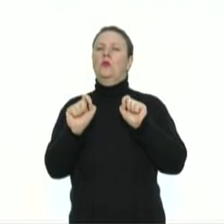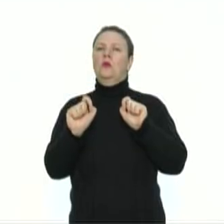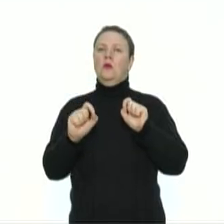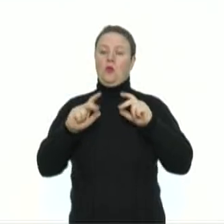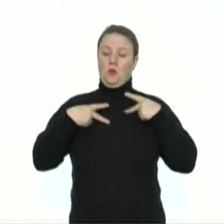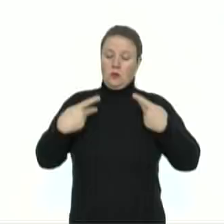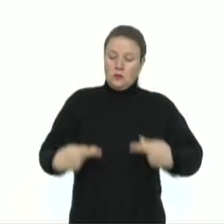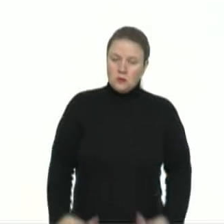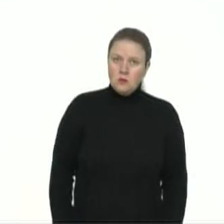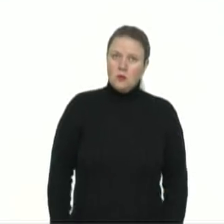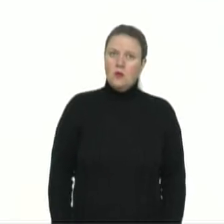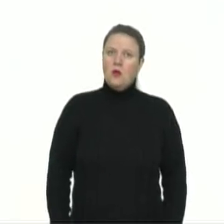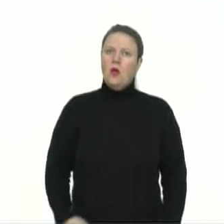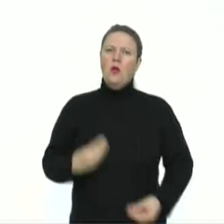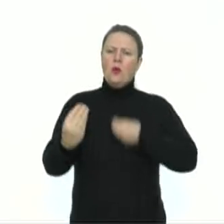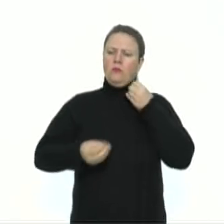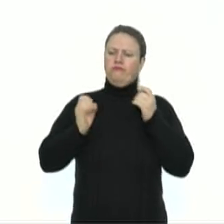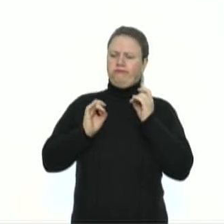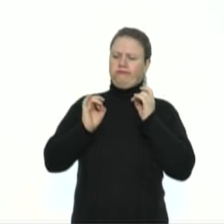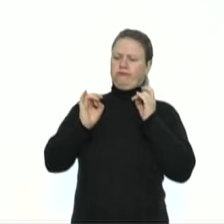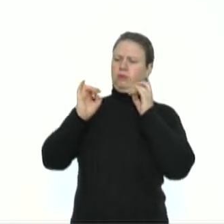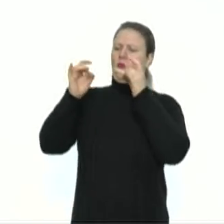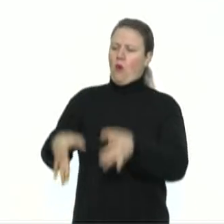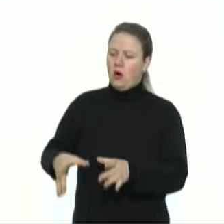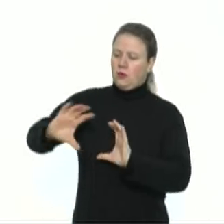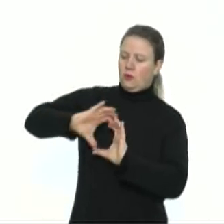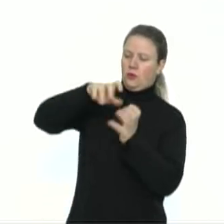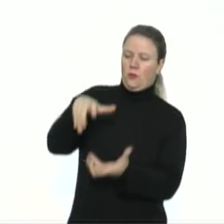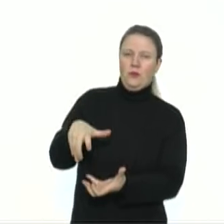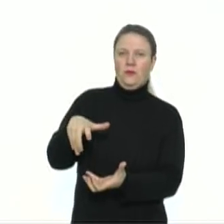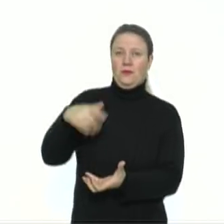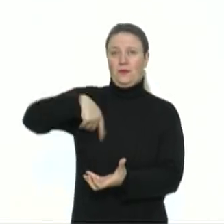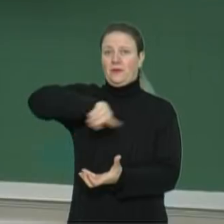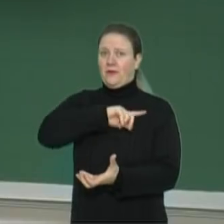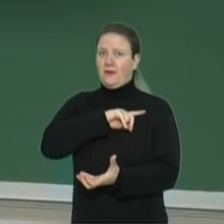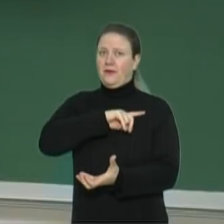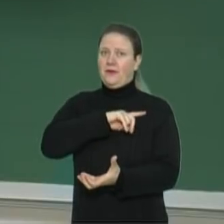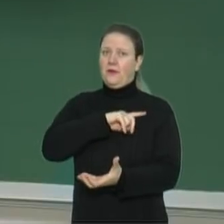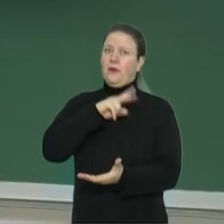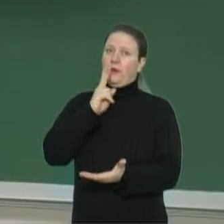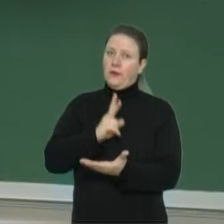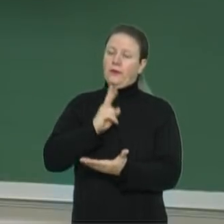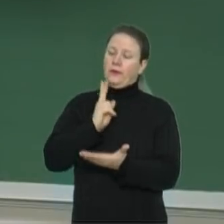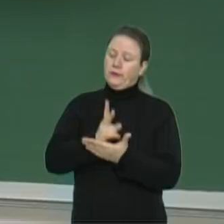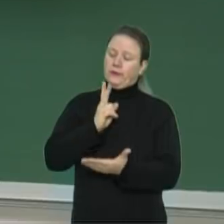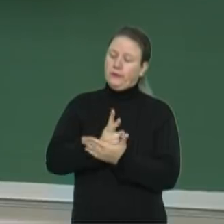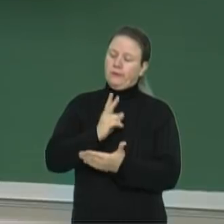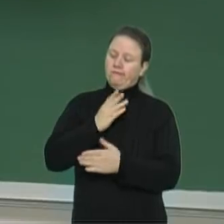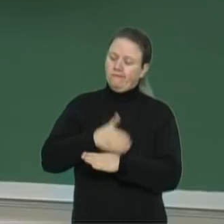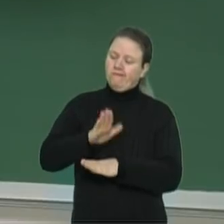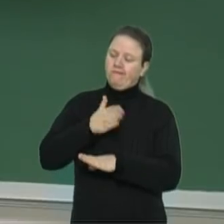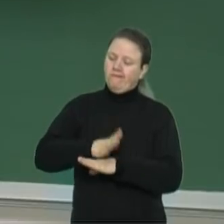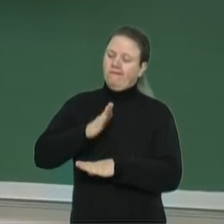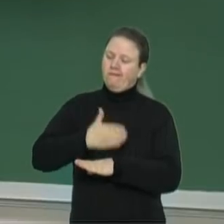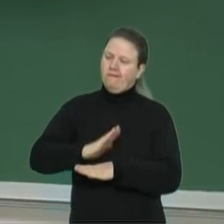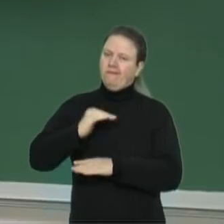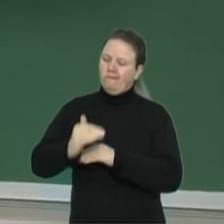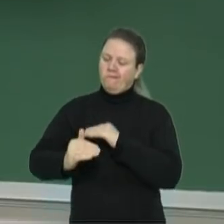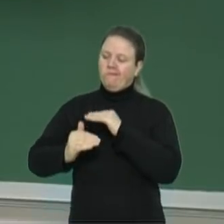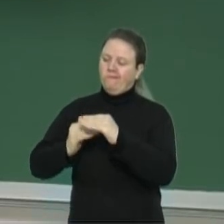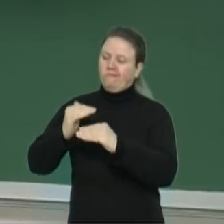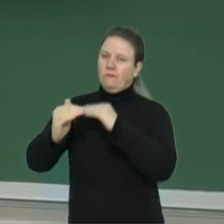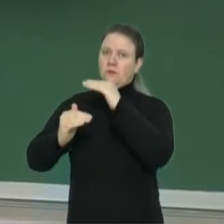foi jogado no mundo. Então, se nós viemos ao mundo inacabados, nós completamos nossa obra aqui